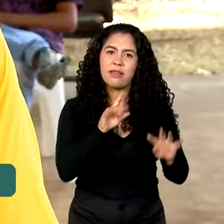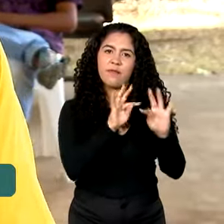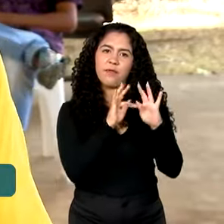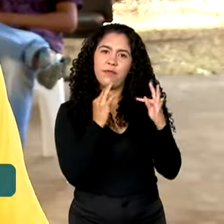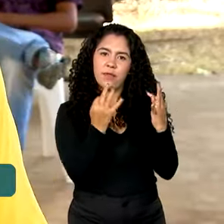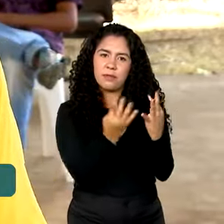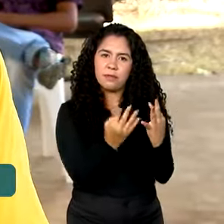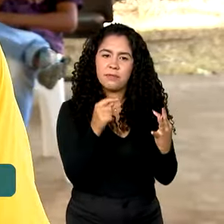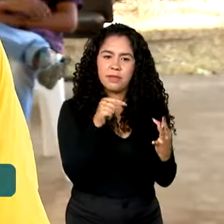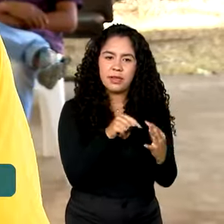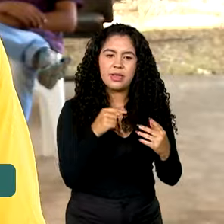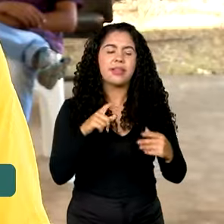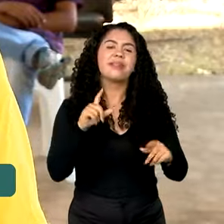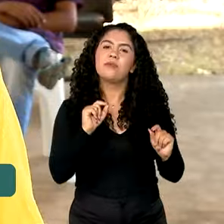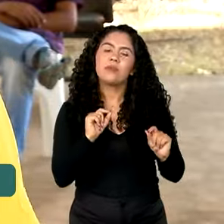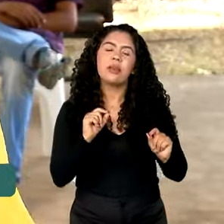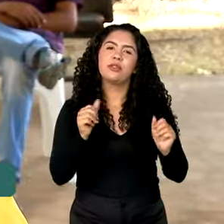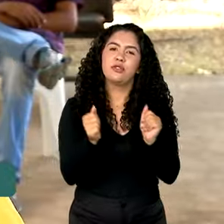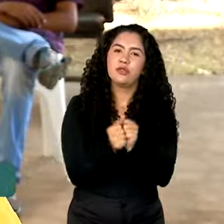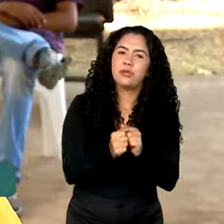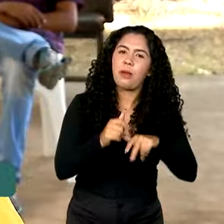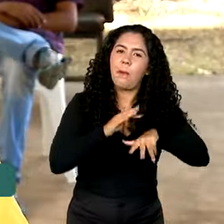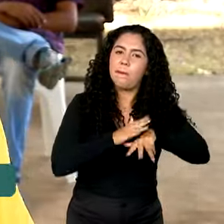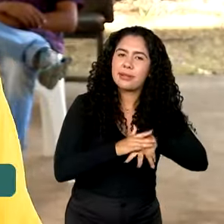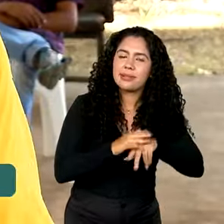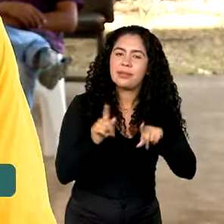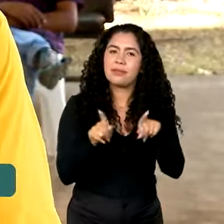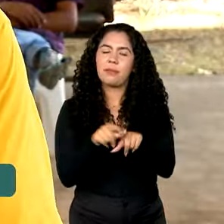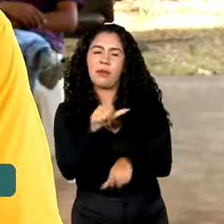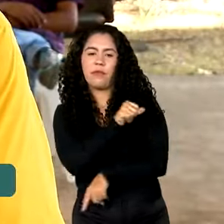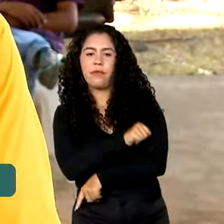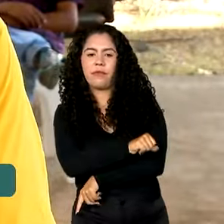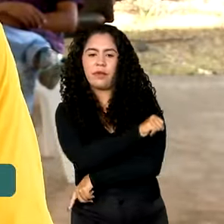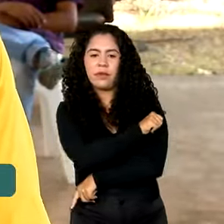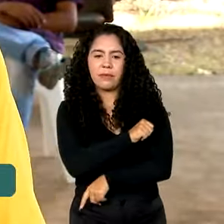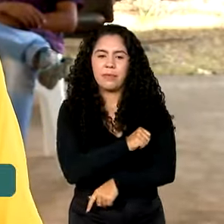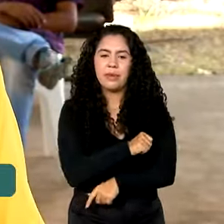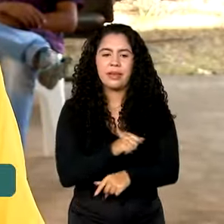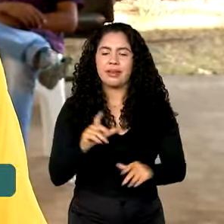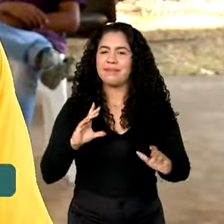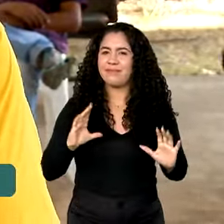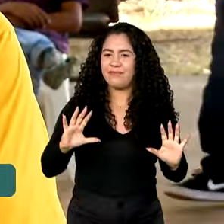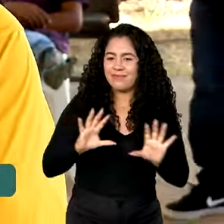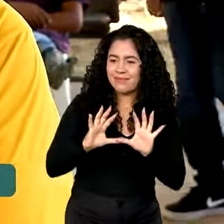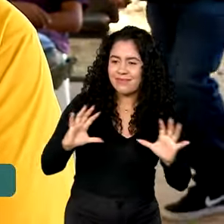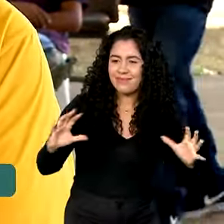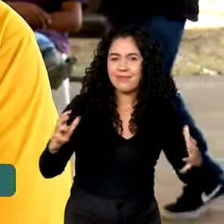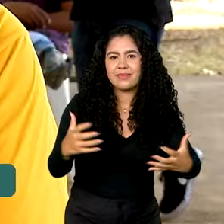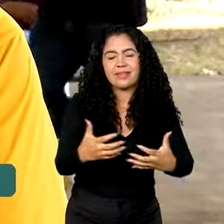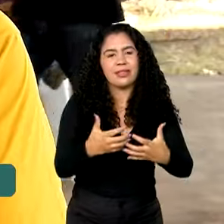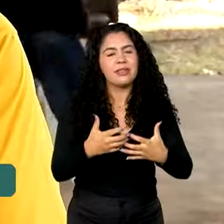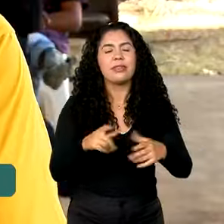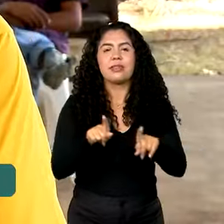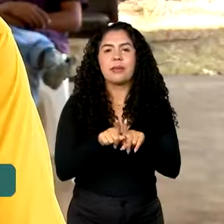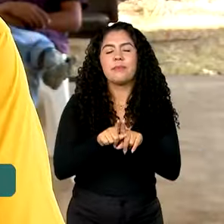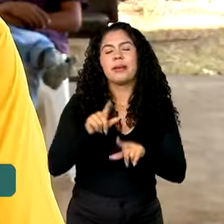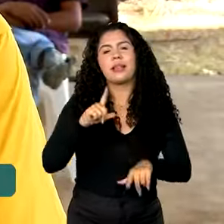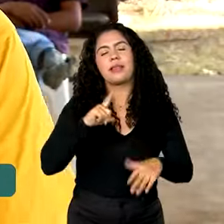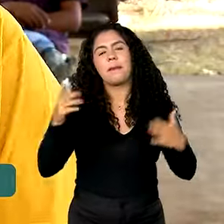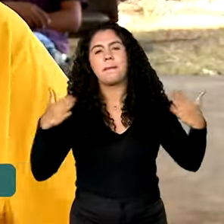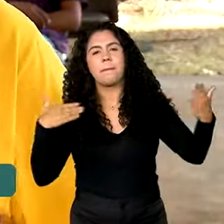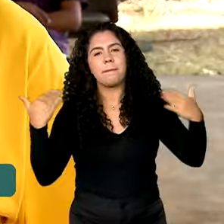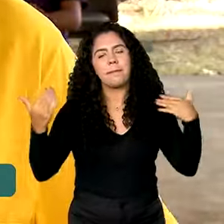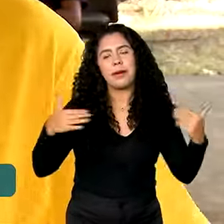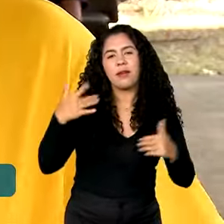com os pacientes, com os enfermeiros. Tem essa Cássia que eu amo de paixão, né? Nós temos o nosso passeio Banho de